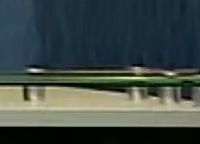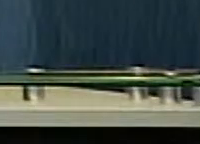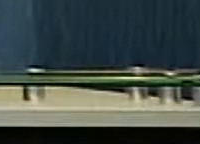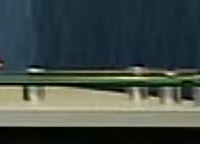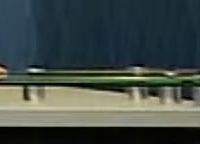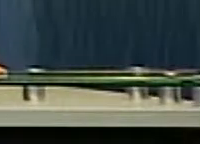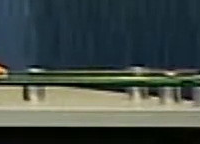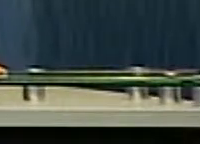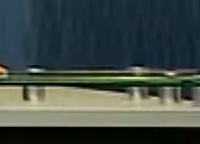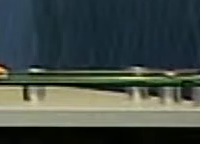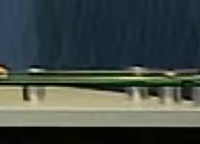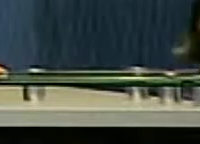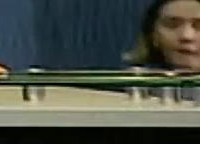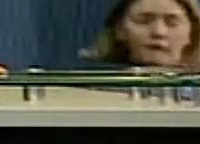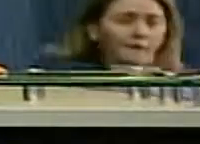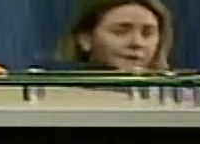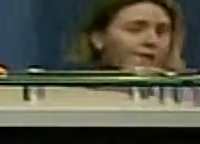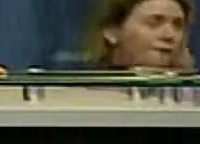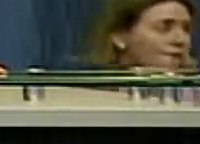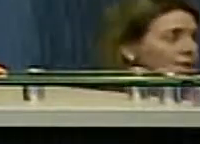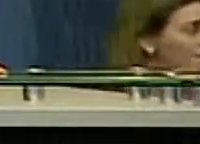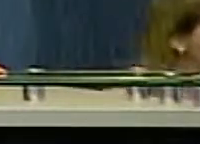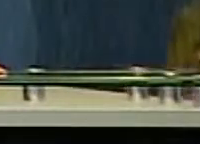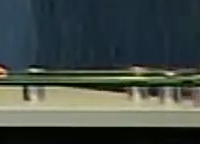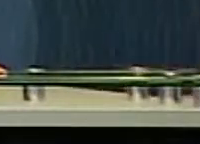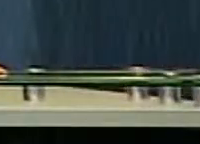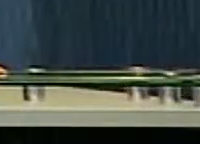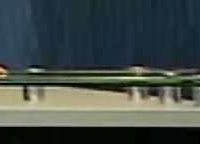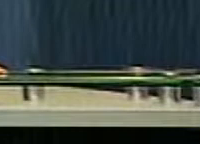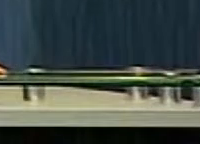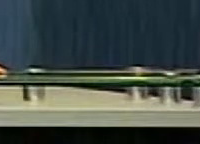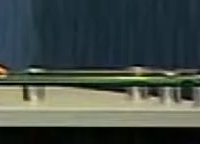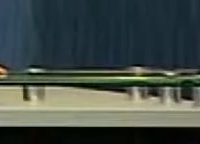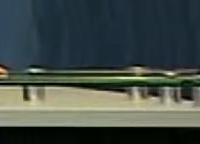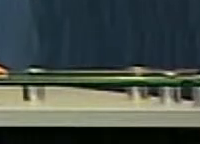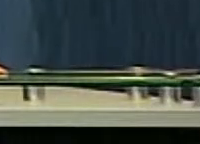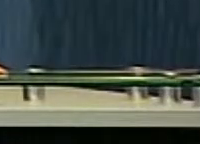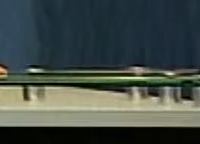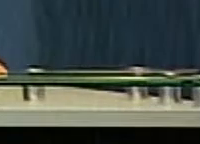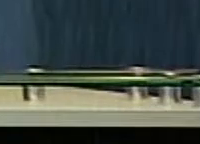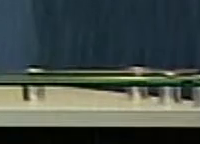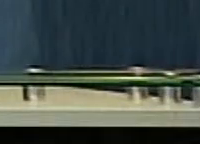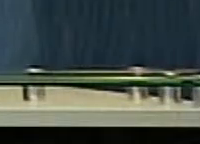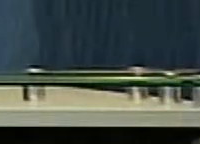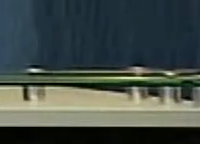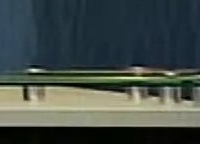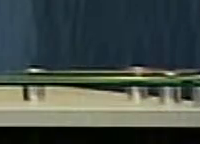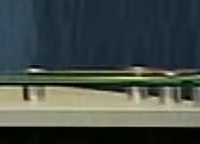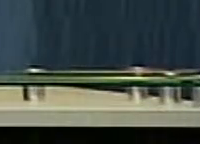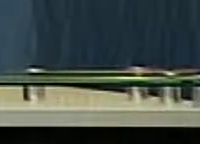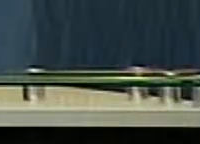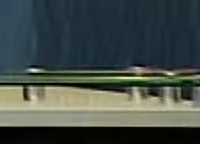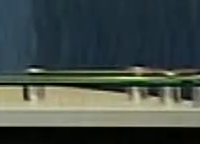do Ministério Público Federal e, infelizmente, o governo do Estado do Amazonas,